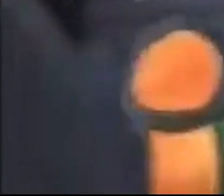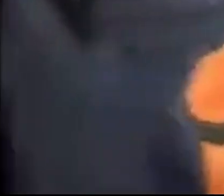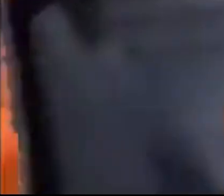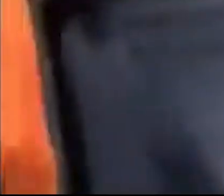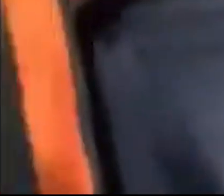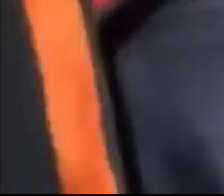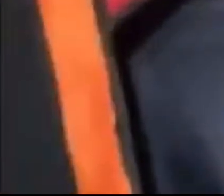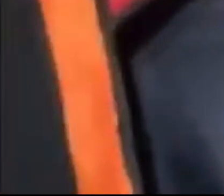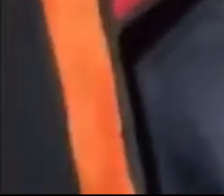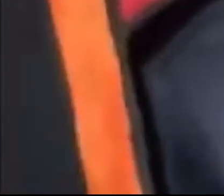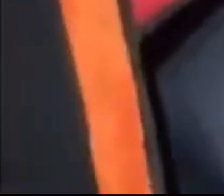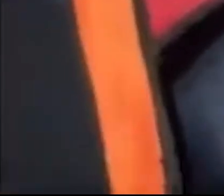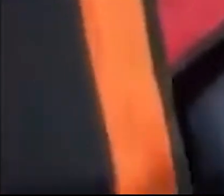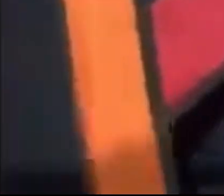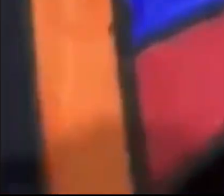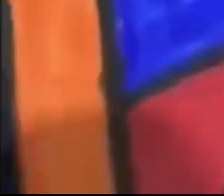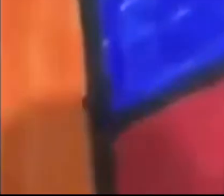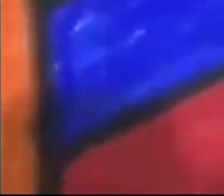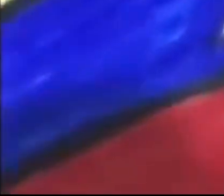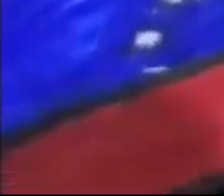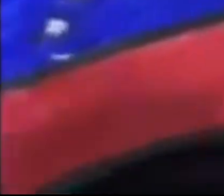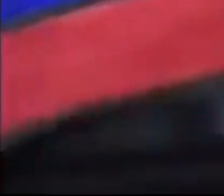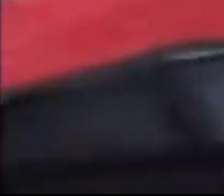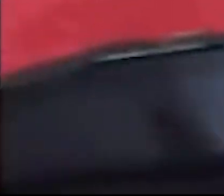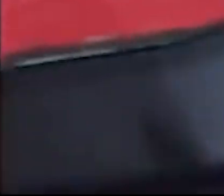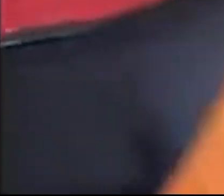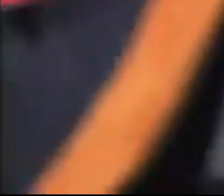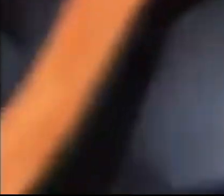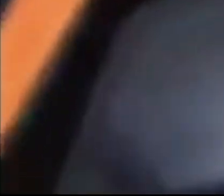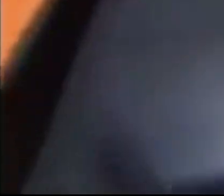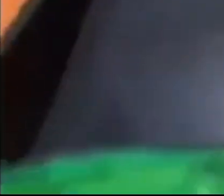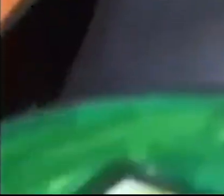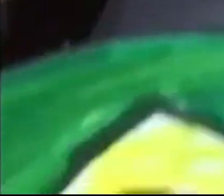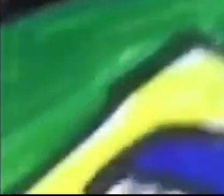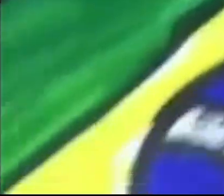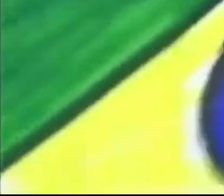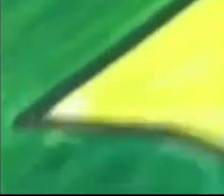más culturas, más historias y más aromas.